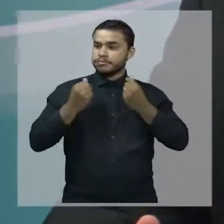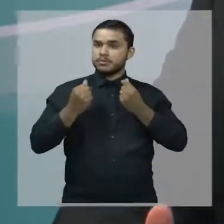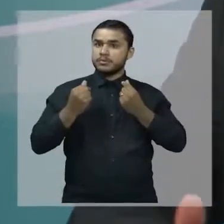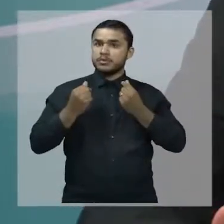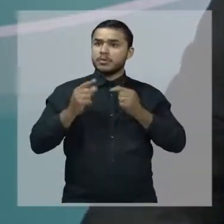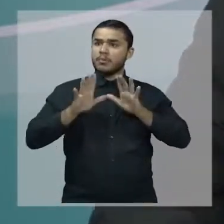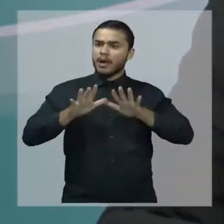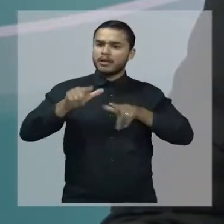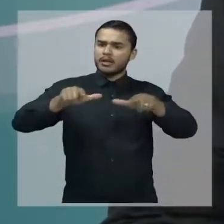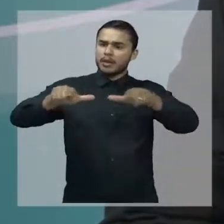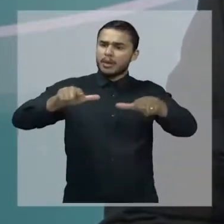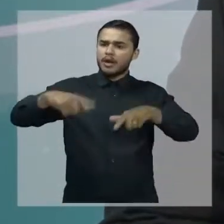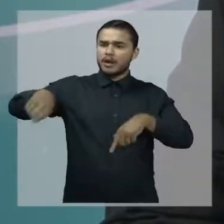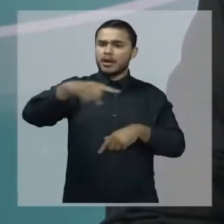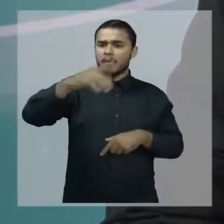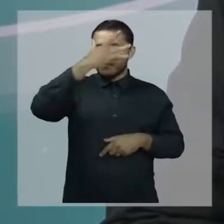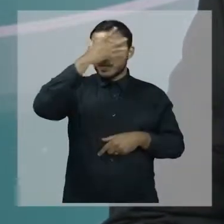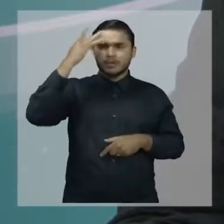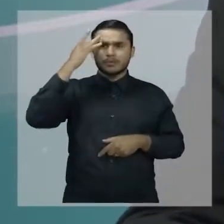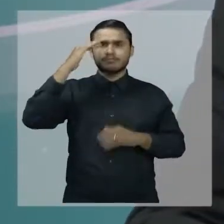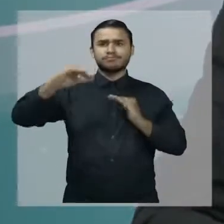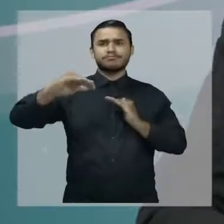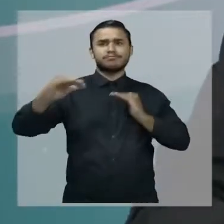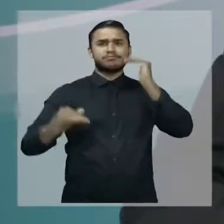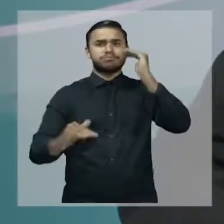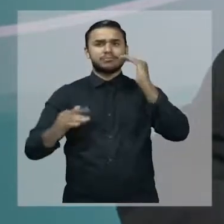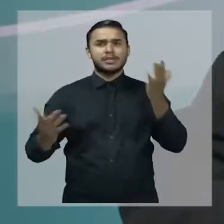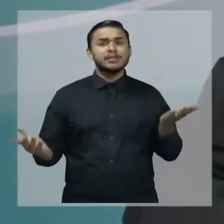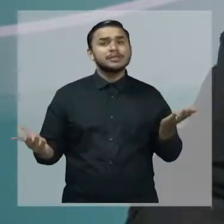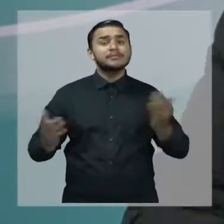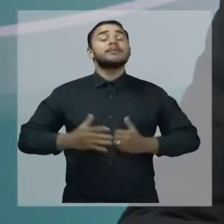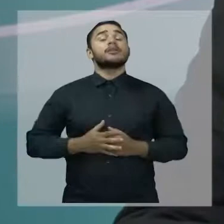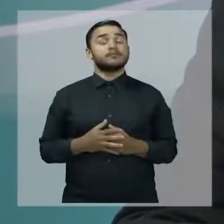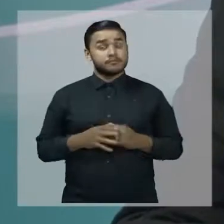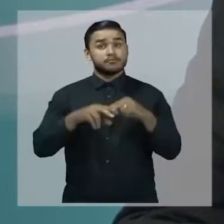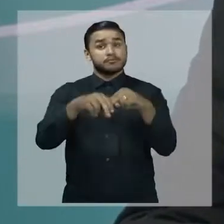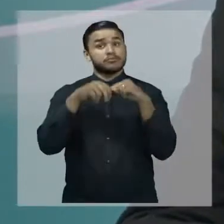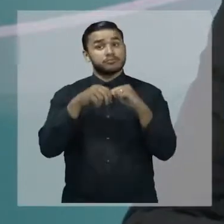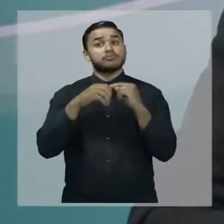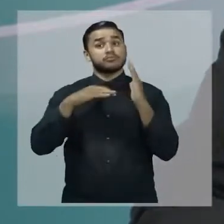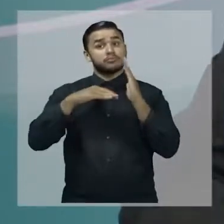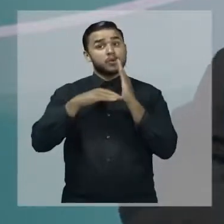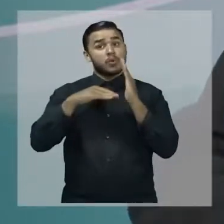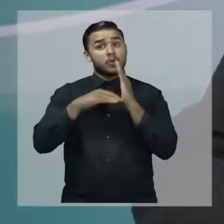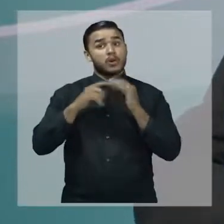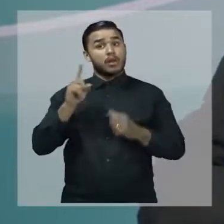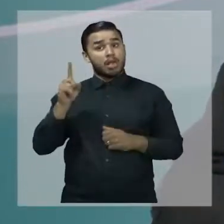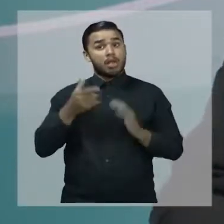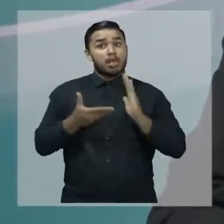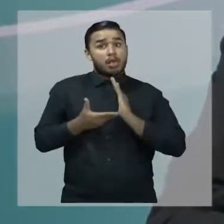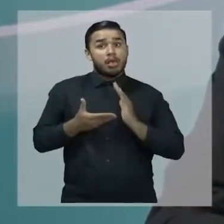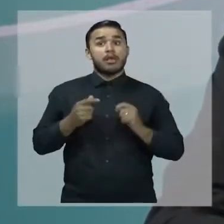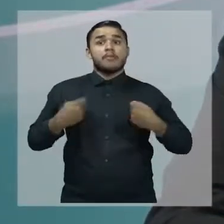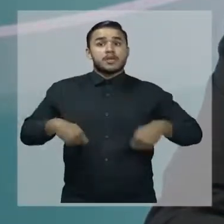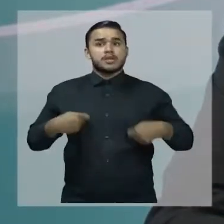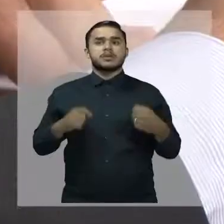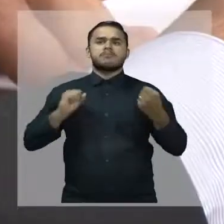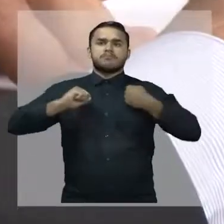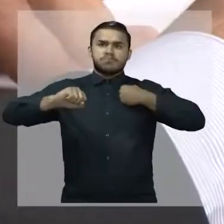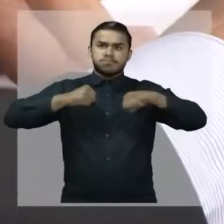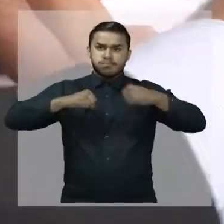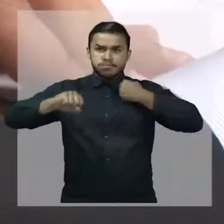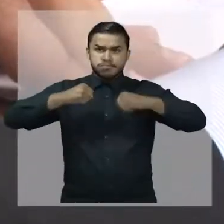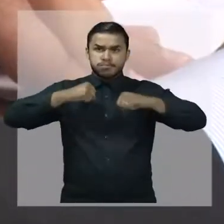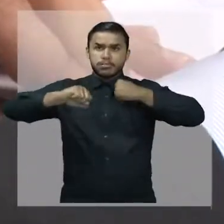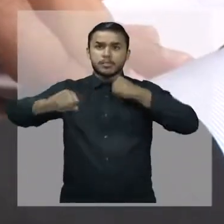produtivo. Esse é o principal problema que eu acho. Ou seja, acho que o Congresso tem que debater isso e deveria ver a responsabilidade histórica que